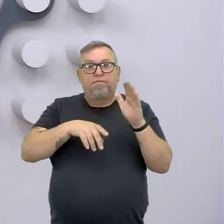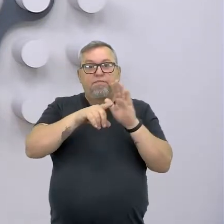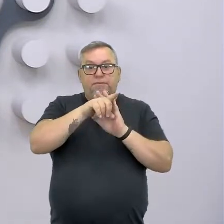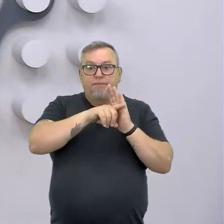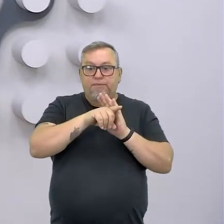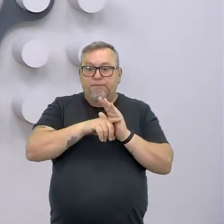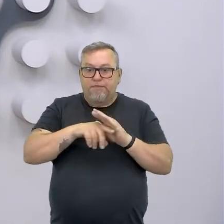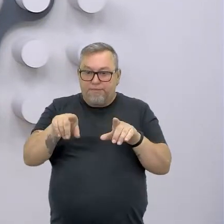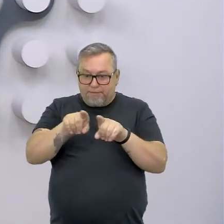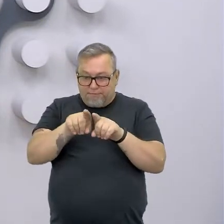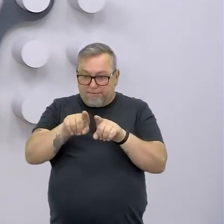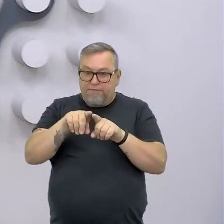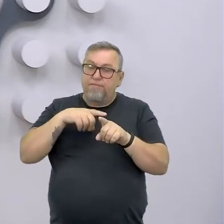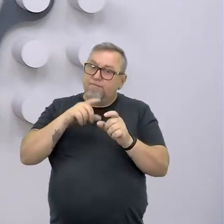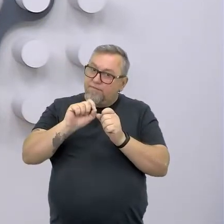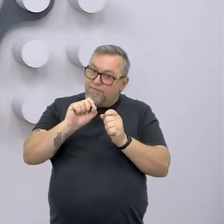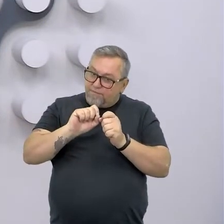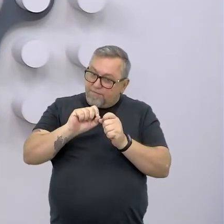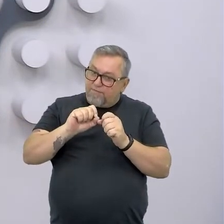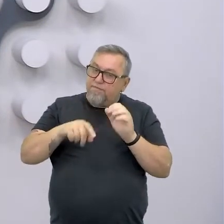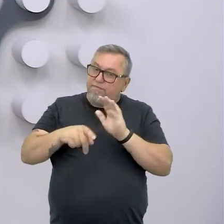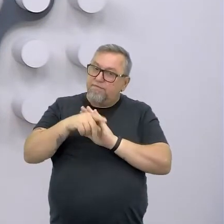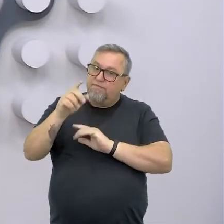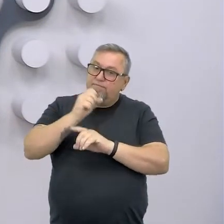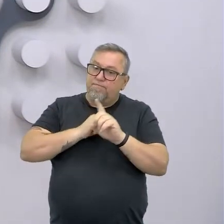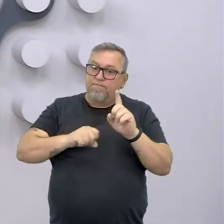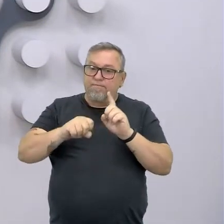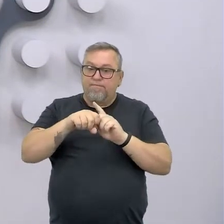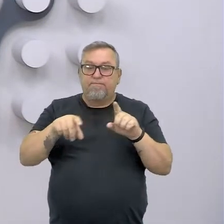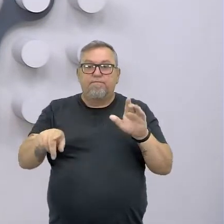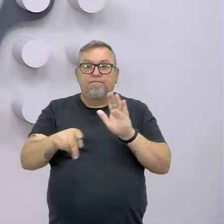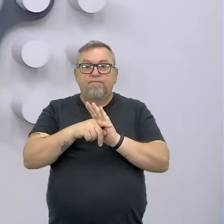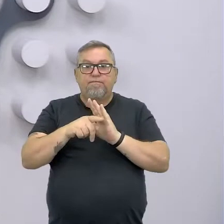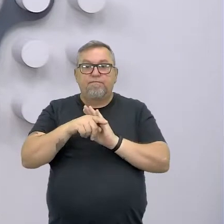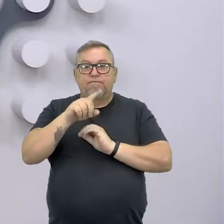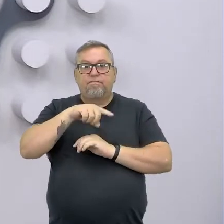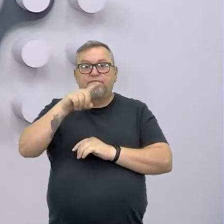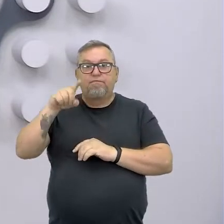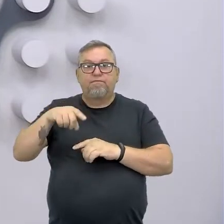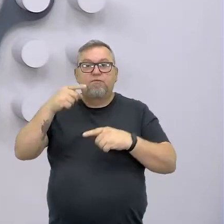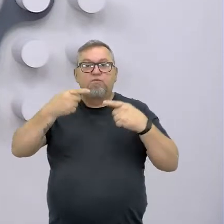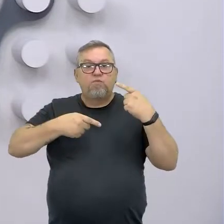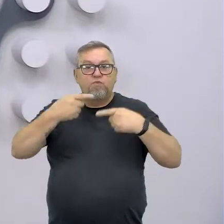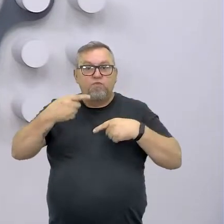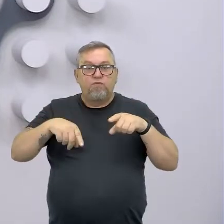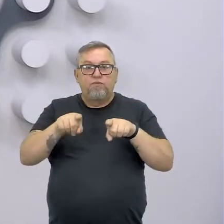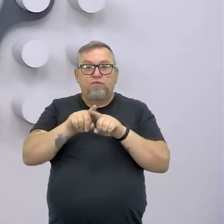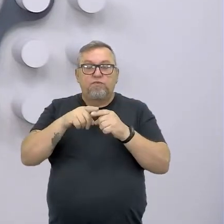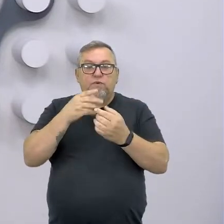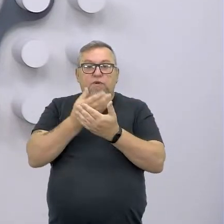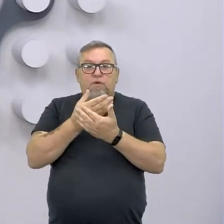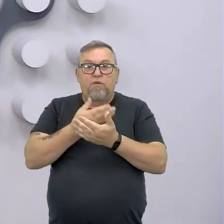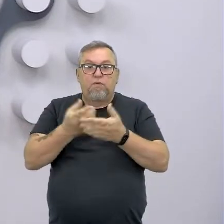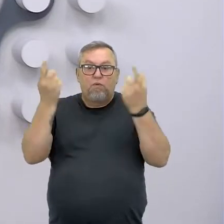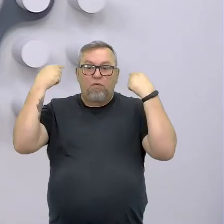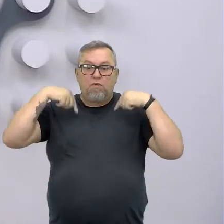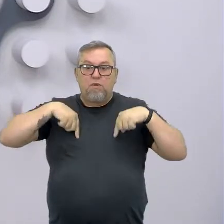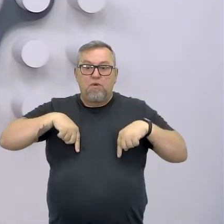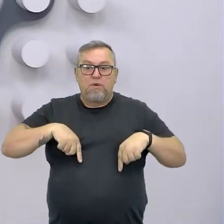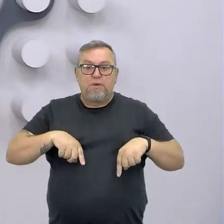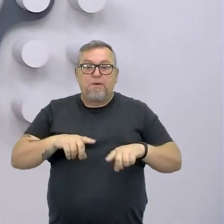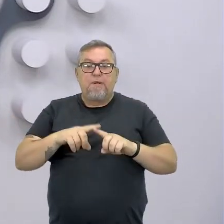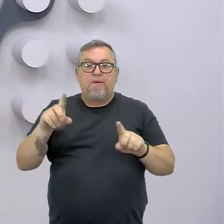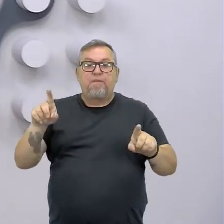até que são feitas na área da sociologia, na área das ciências políticas, na área da antropologia, porque